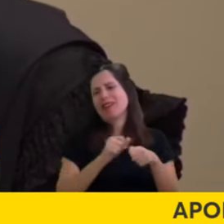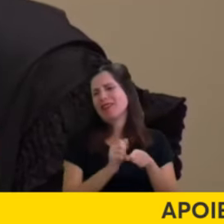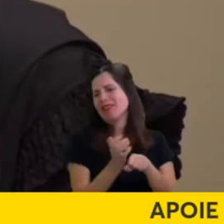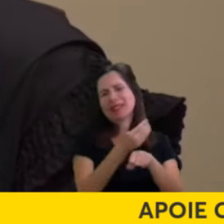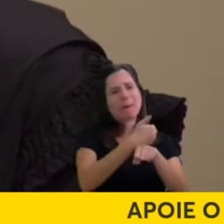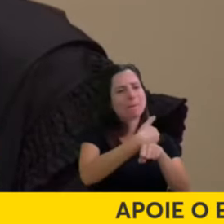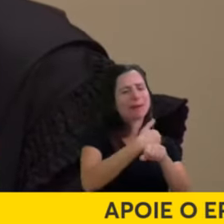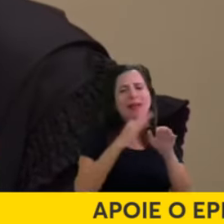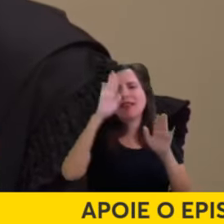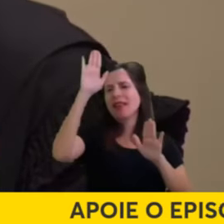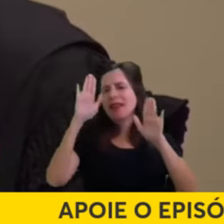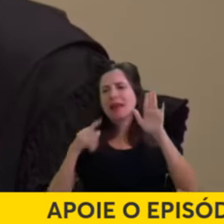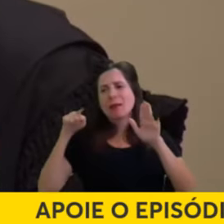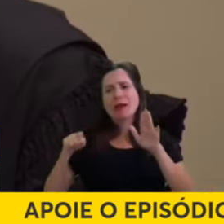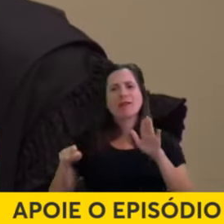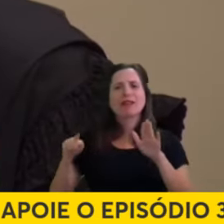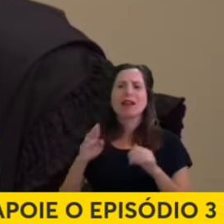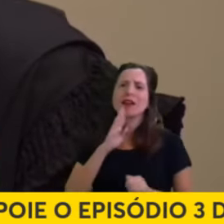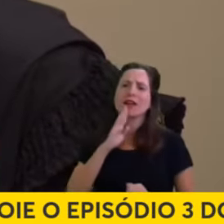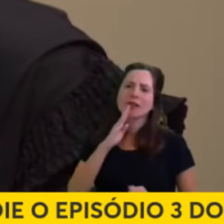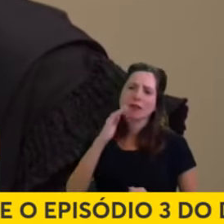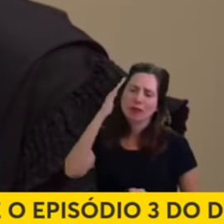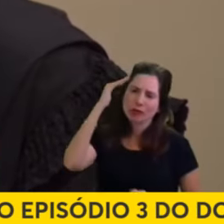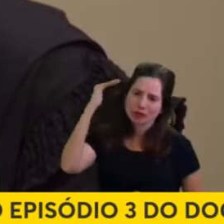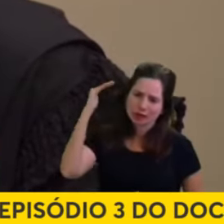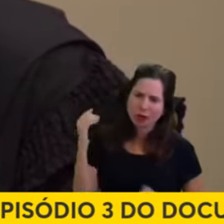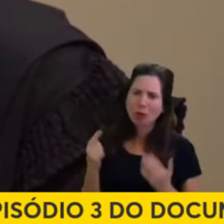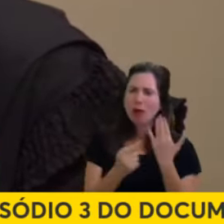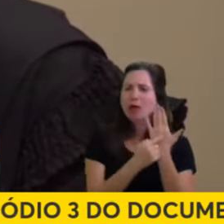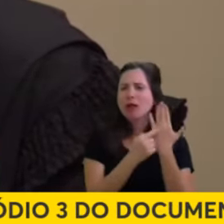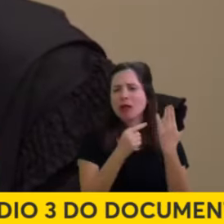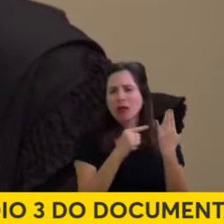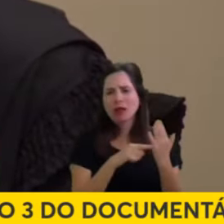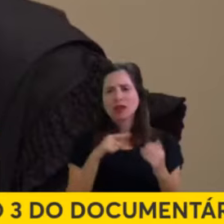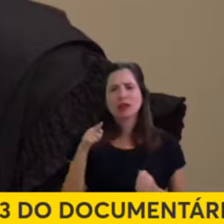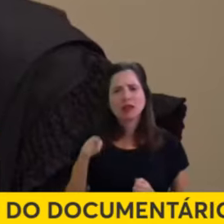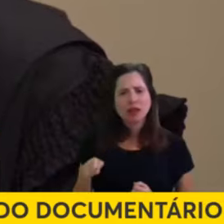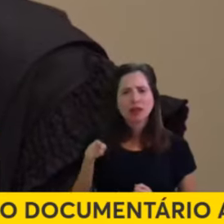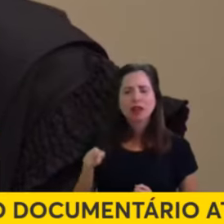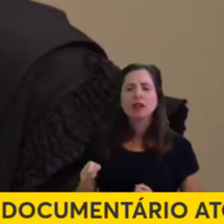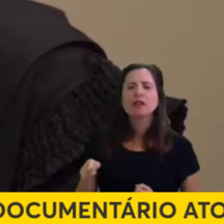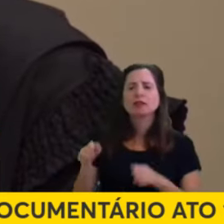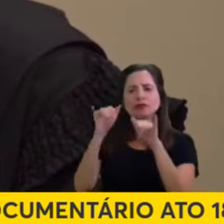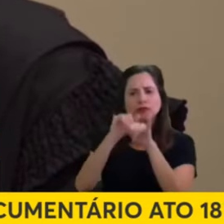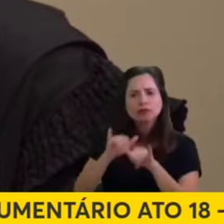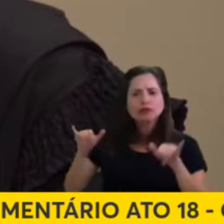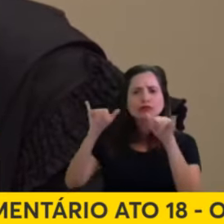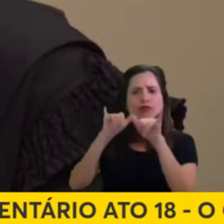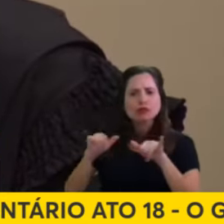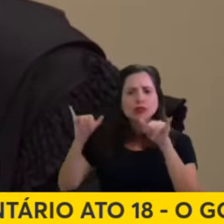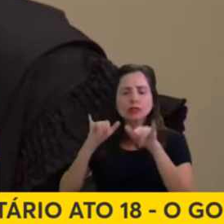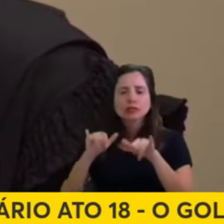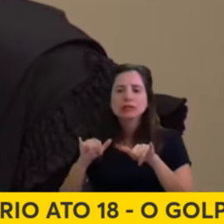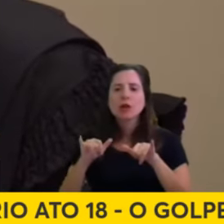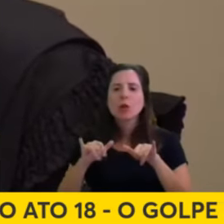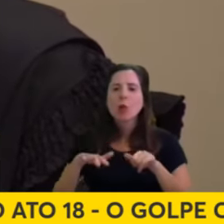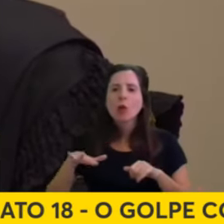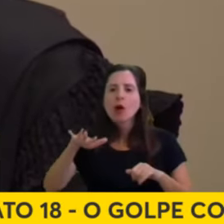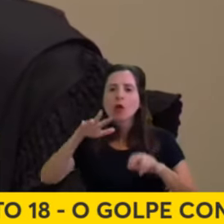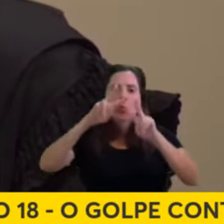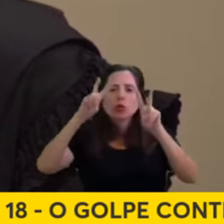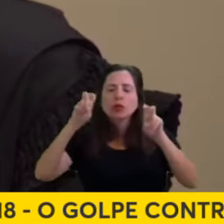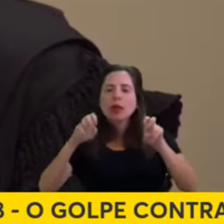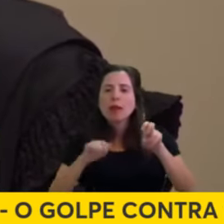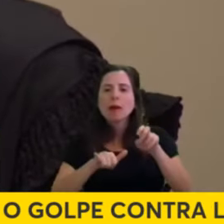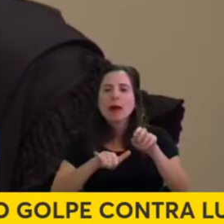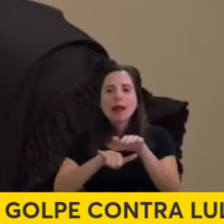nome popular e que notoriamente conhecido Face a Ampla divulgação midiática envolvendo a operação lava-jato todos